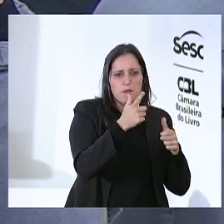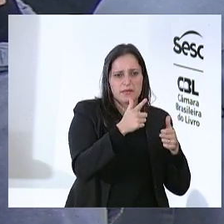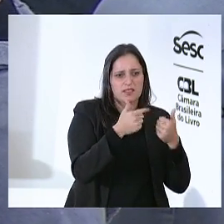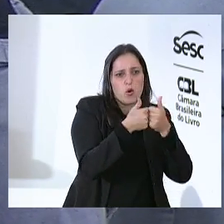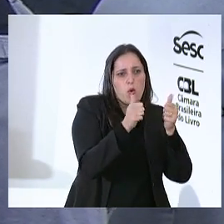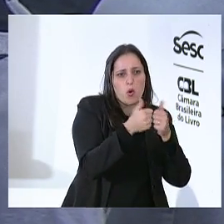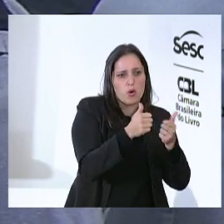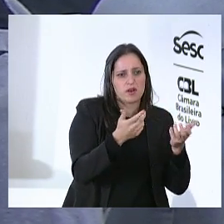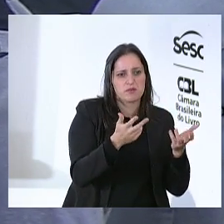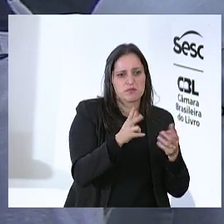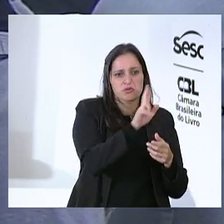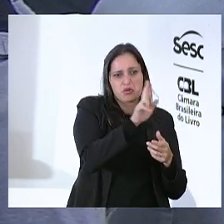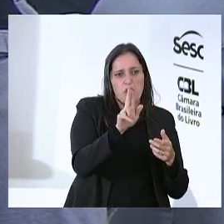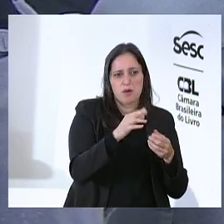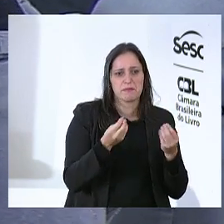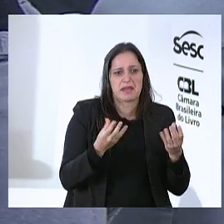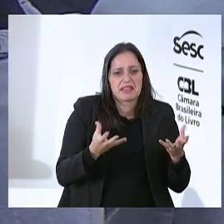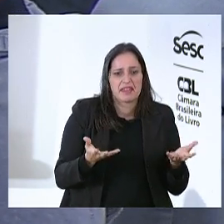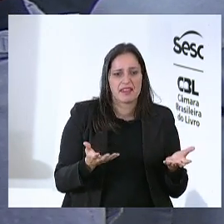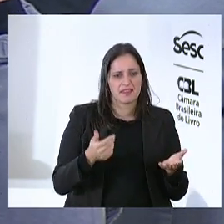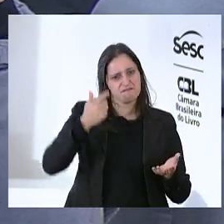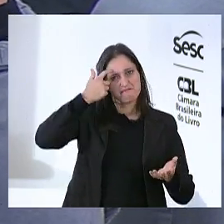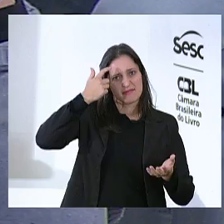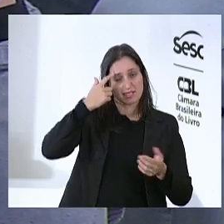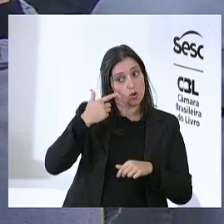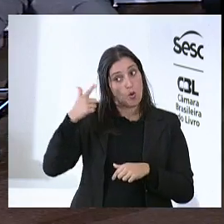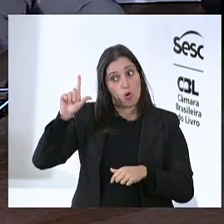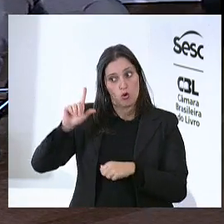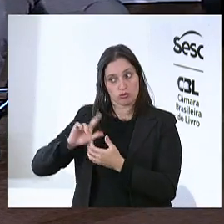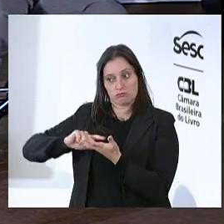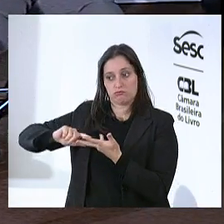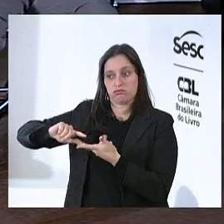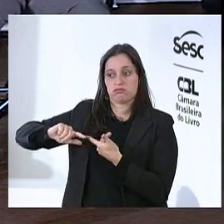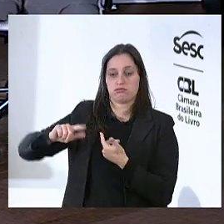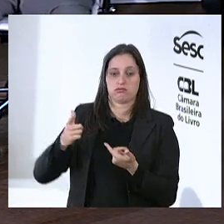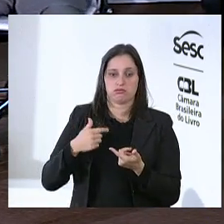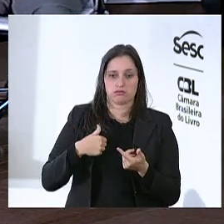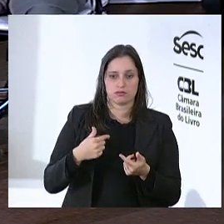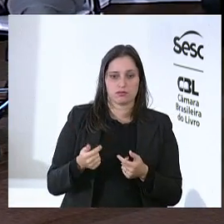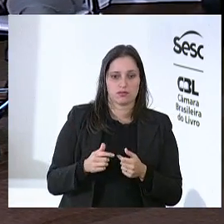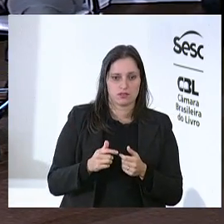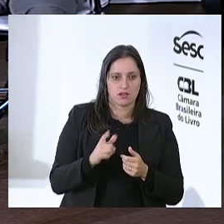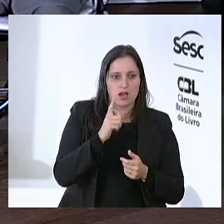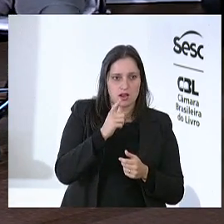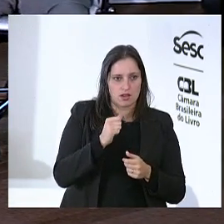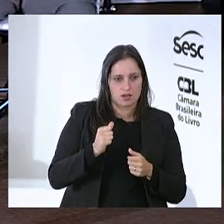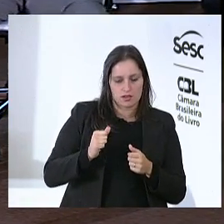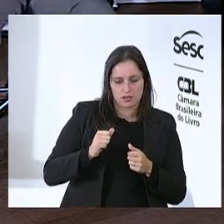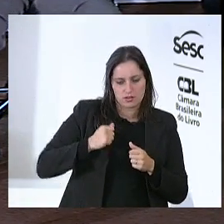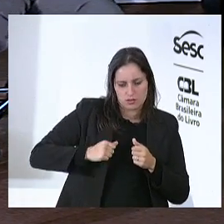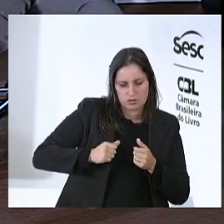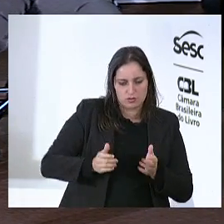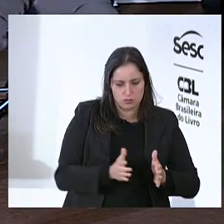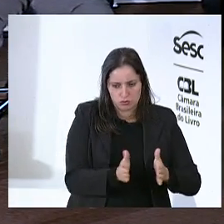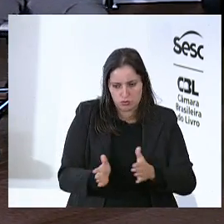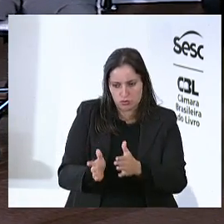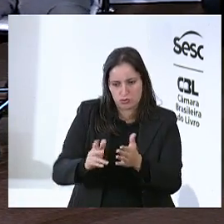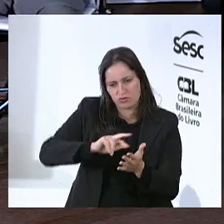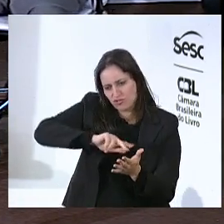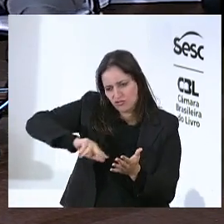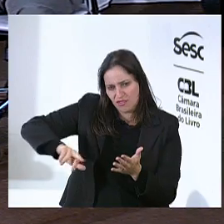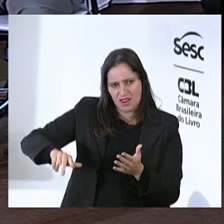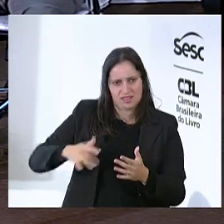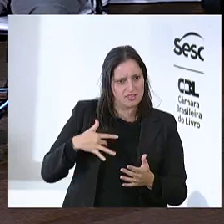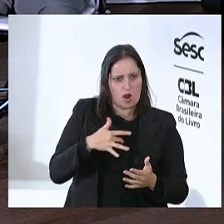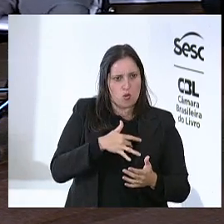sempre eram situações disso. Eu falei, não, mas podemos mudar o saneamento básico e tudo mais, mas por que não vamos comentar sobre isso?